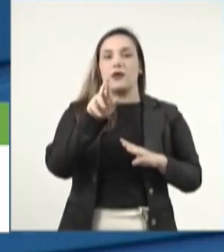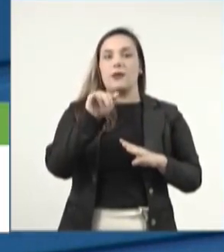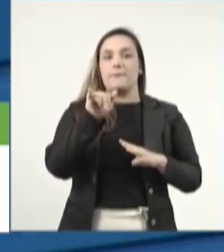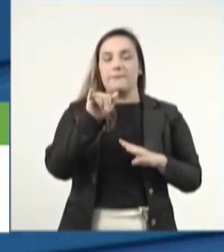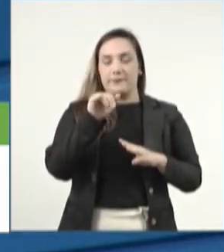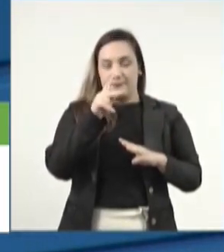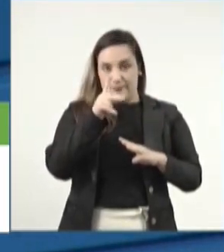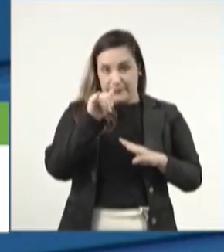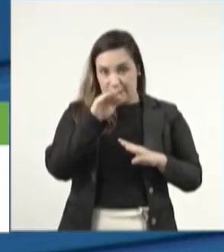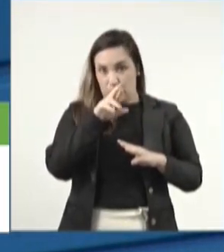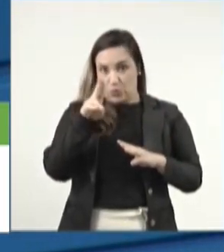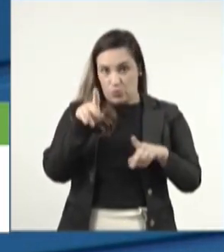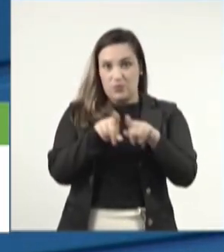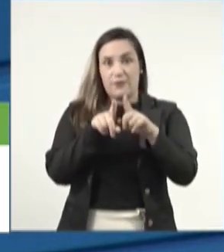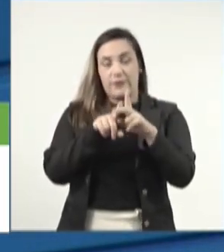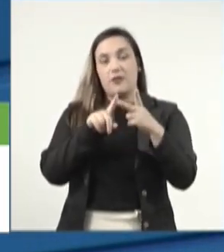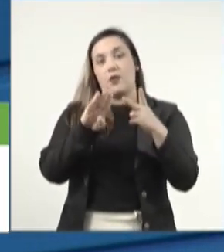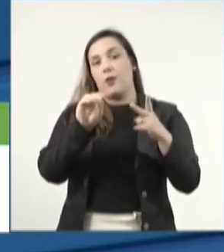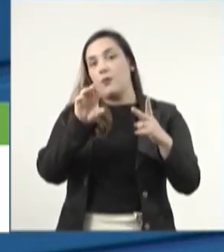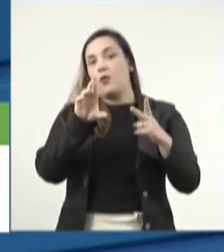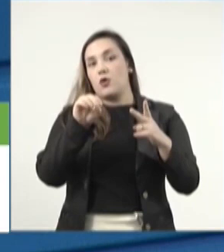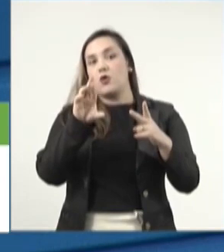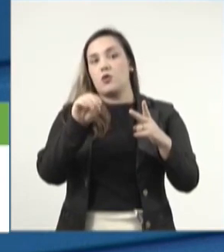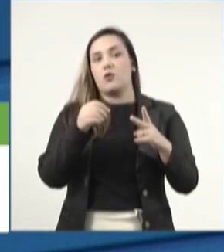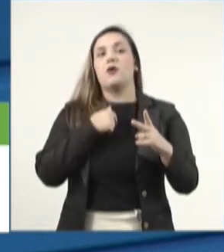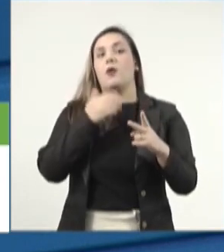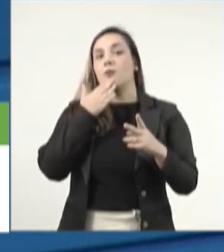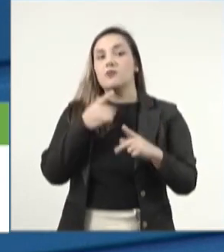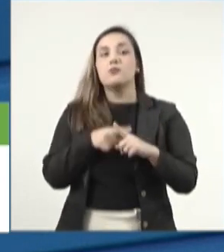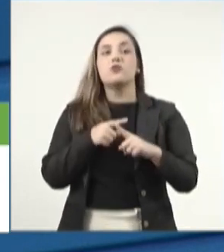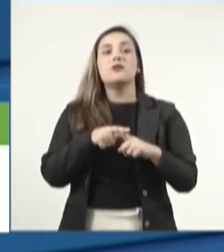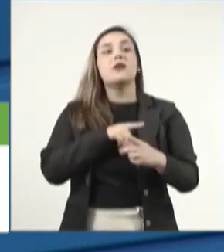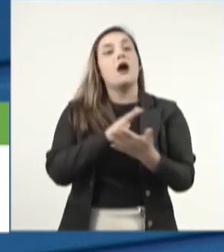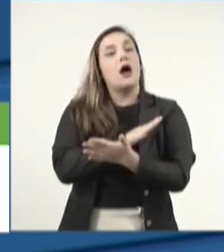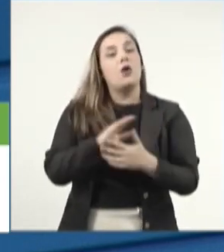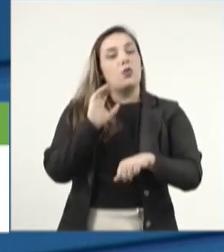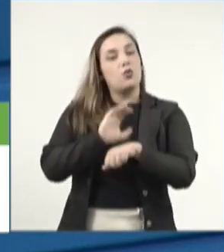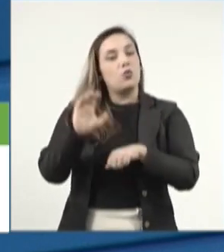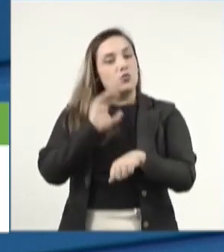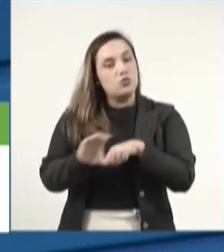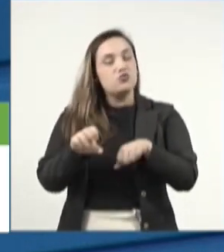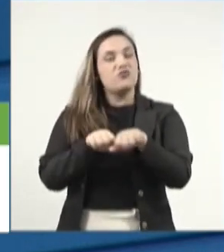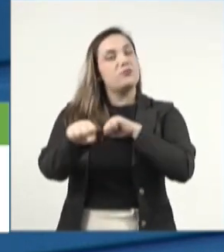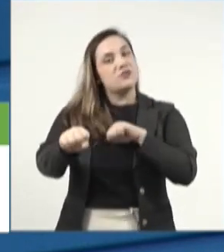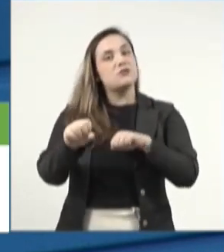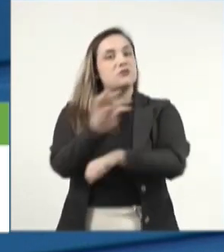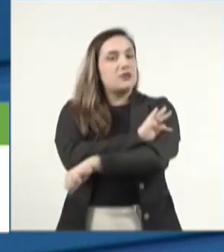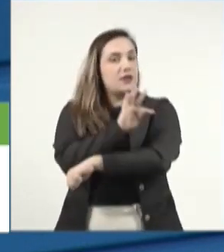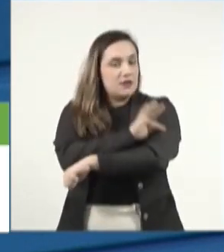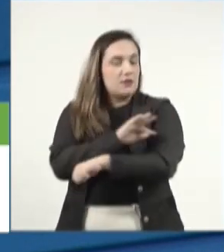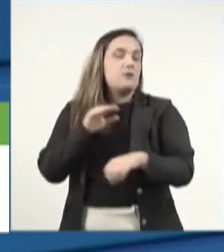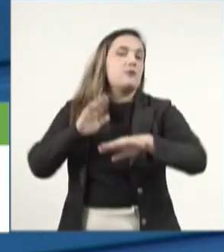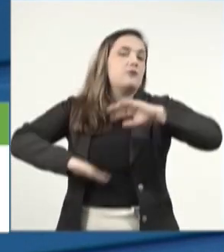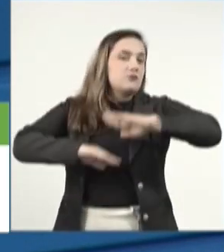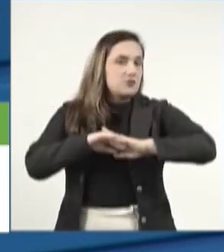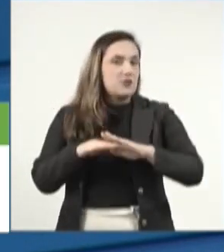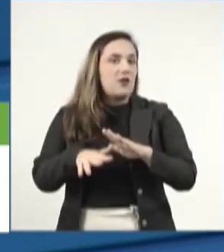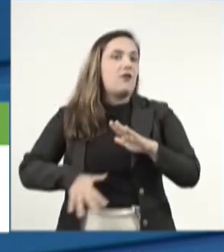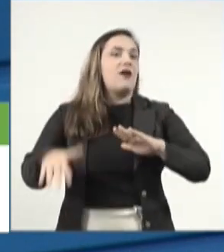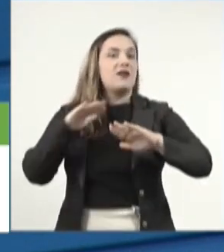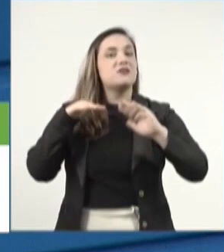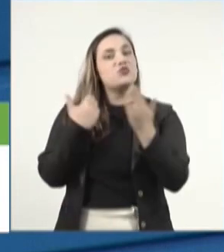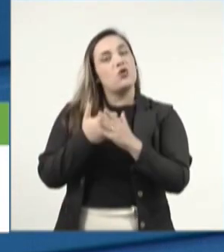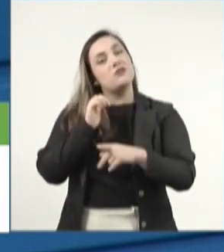de Mato Grosso do Sul, por intermédio da Secretaria de Estado de Educação, oferta cursos de formação profissional nas escolas da rede estadual